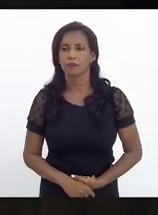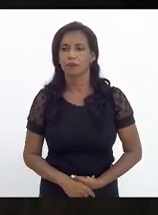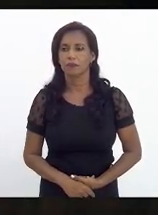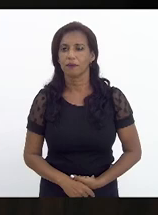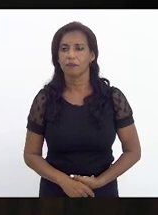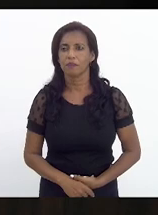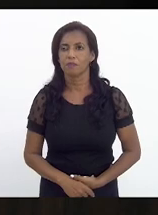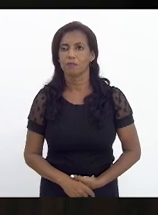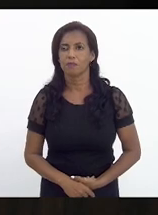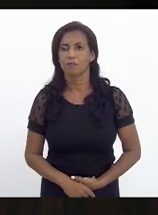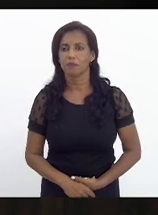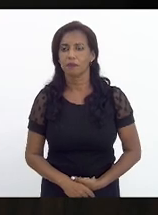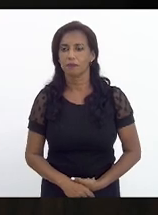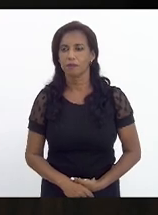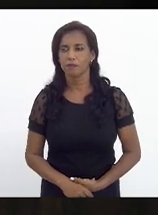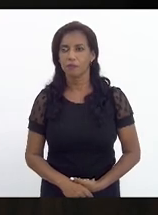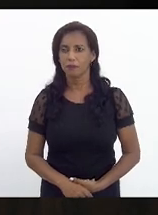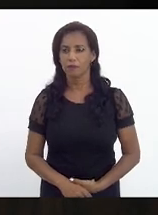pode fazer duas.